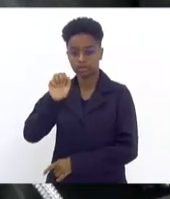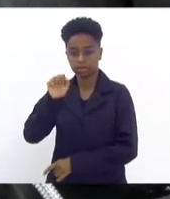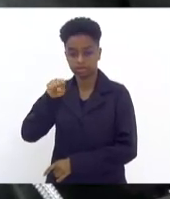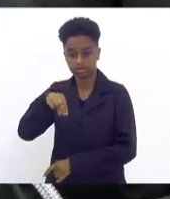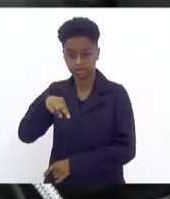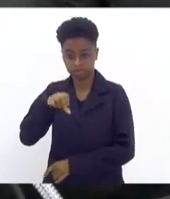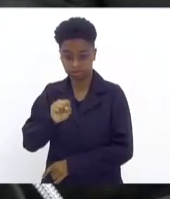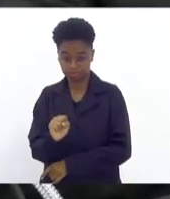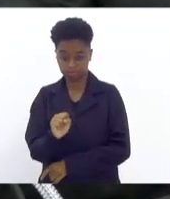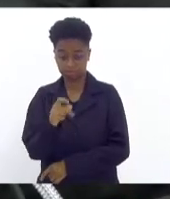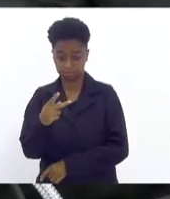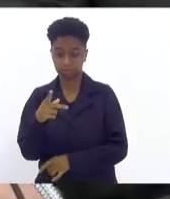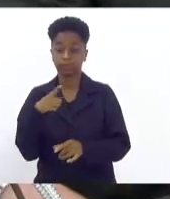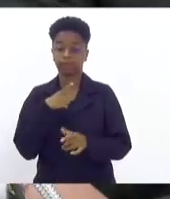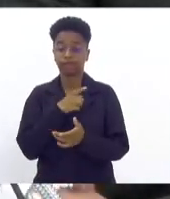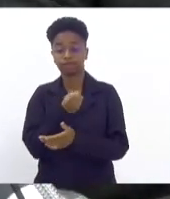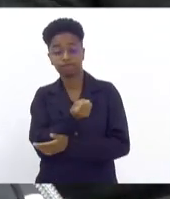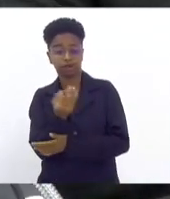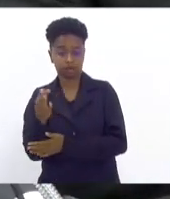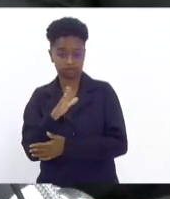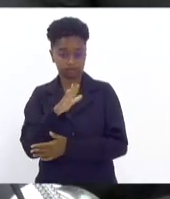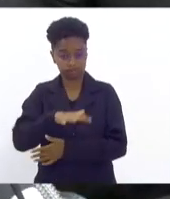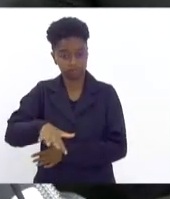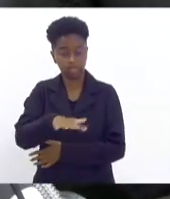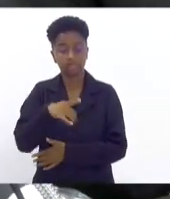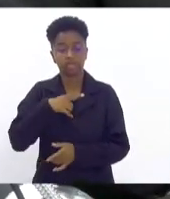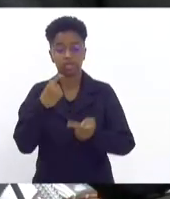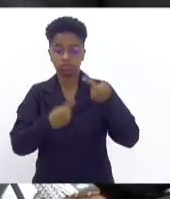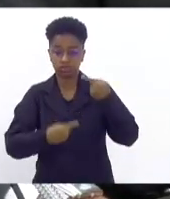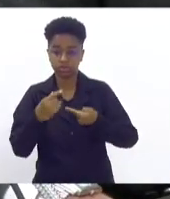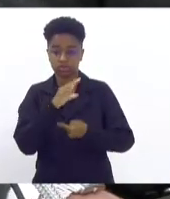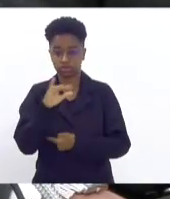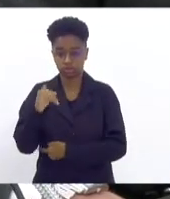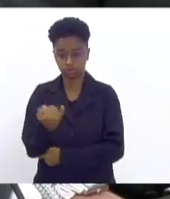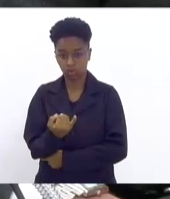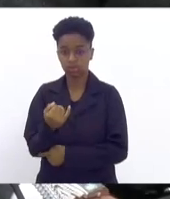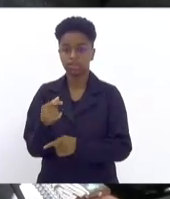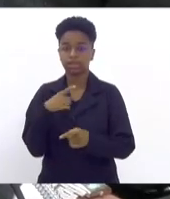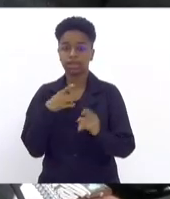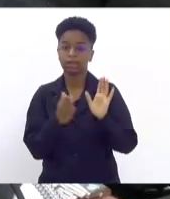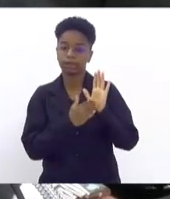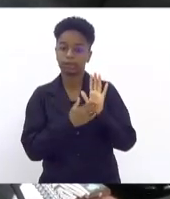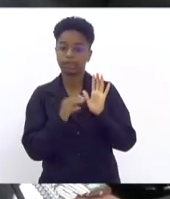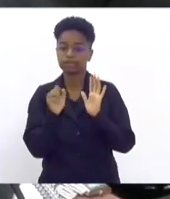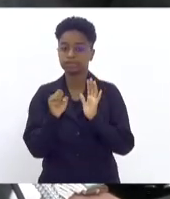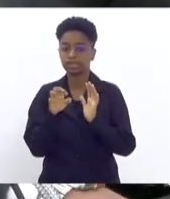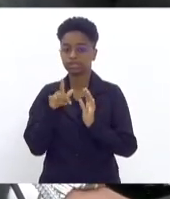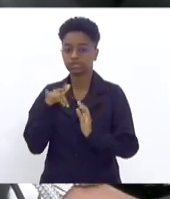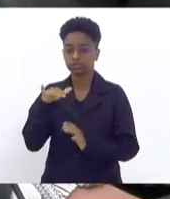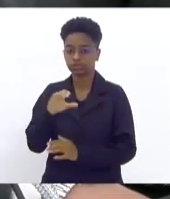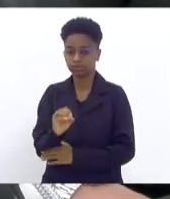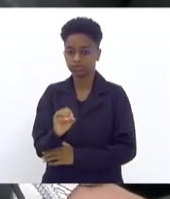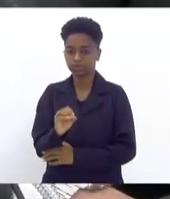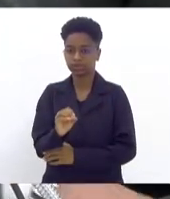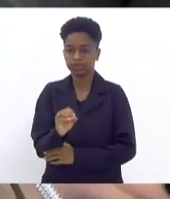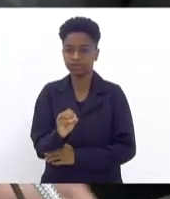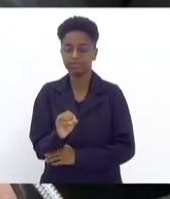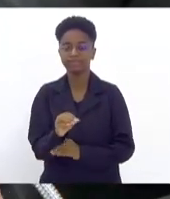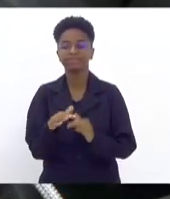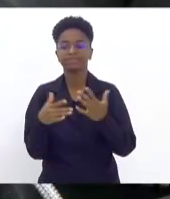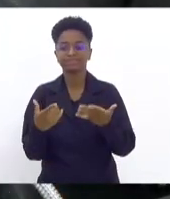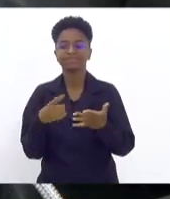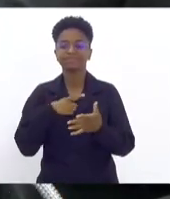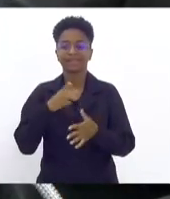Então, seria o caso, em primeiro lugar, de fazer aqui a discussão na CCJ, conforme proposição do deputado doutor Serginho, para que a gente possa fazer uma análise